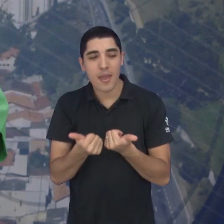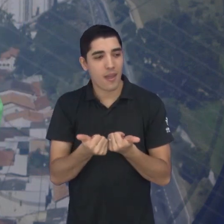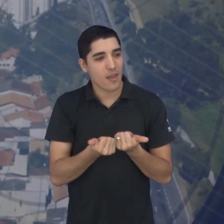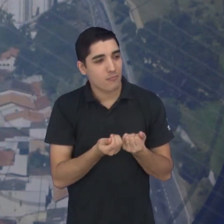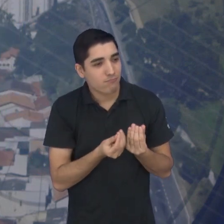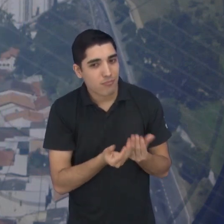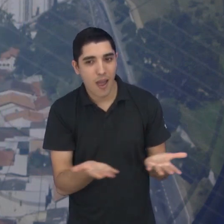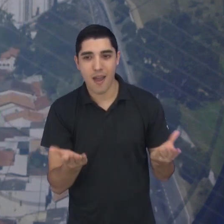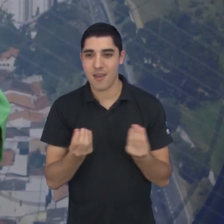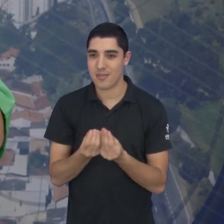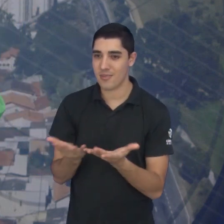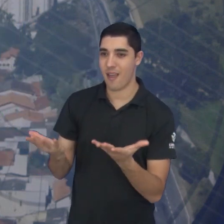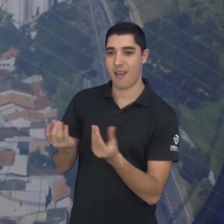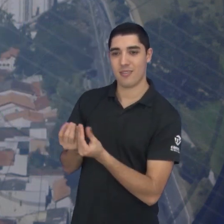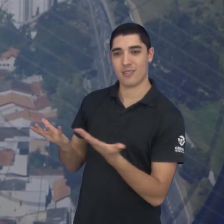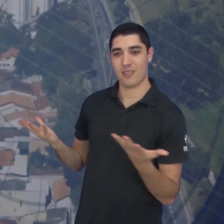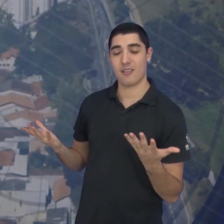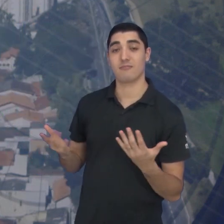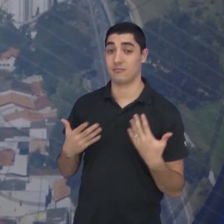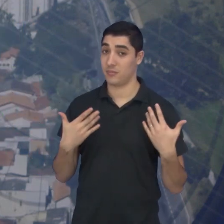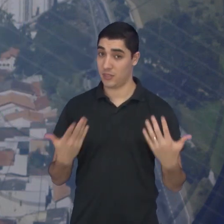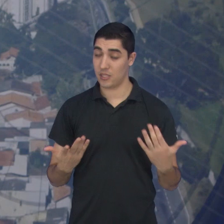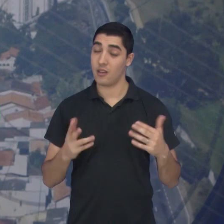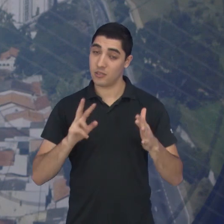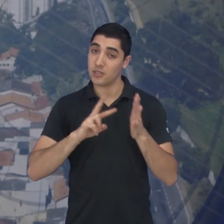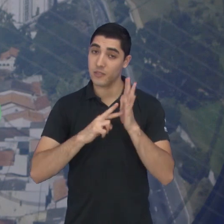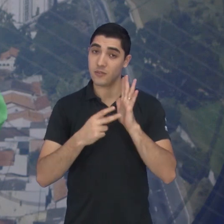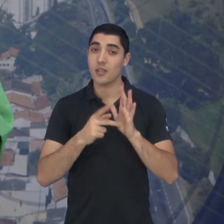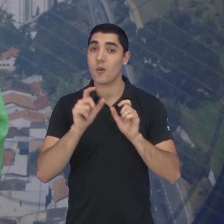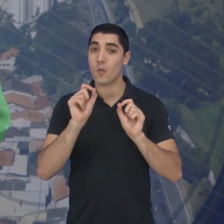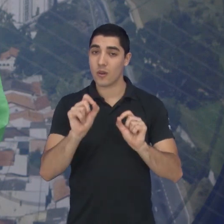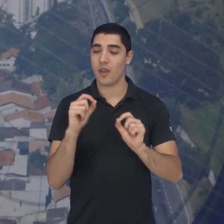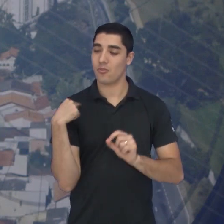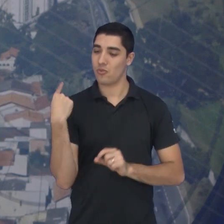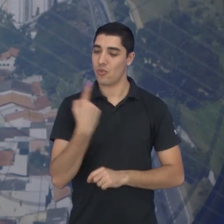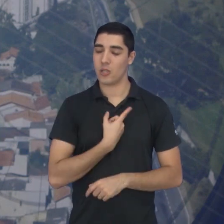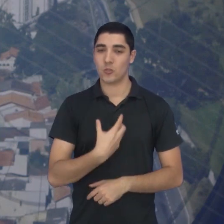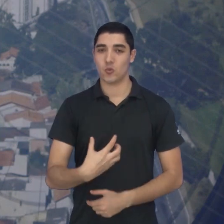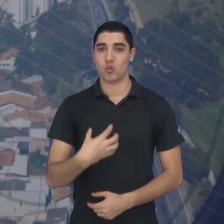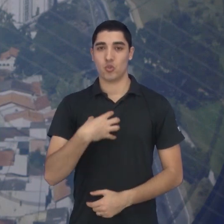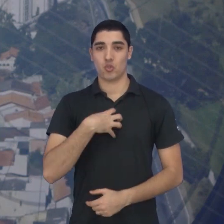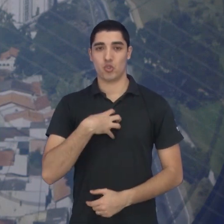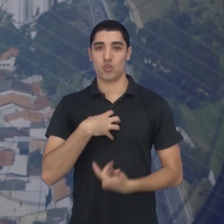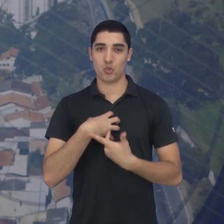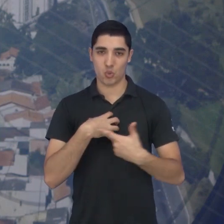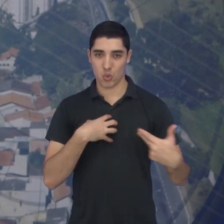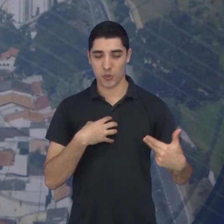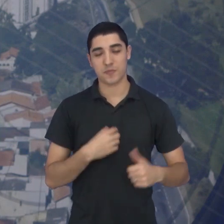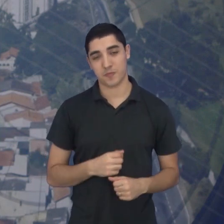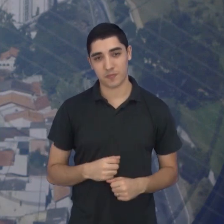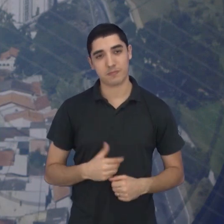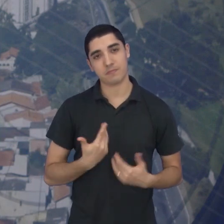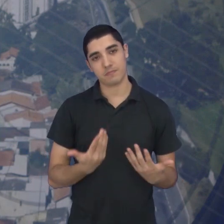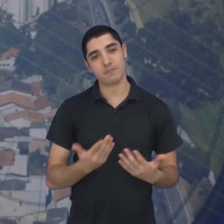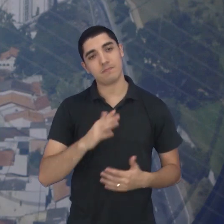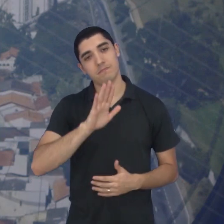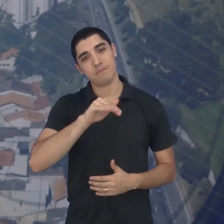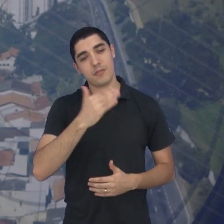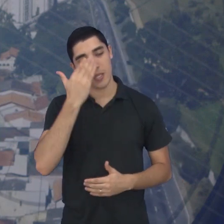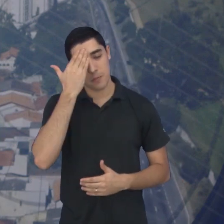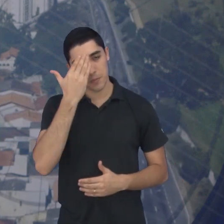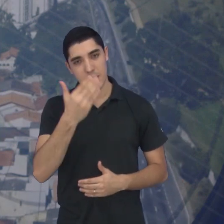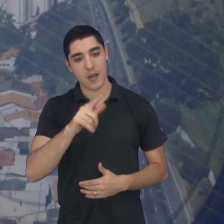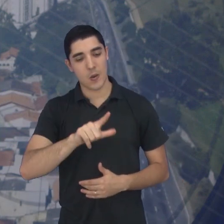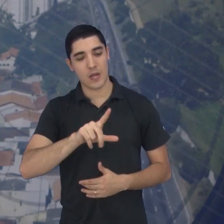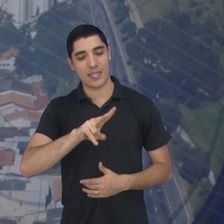transferir. É realmente o retrato, o espelho daquilo que a gente está sentindo, que a gente está vivendo. Lívia, gostaria de